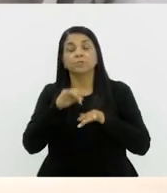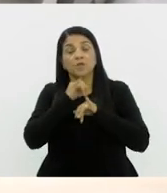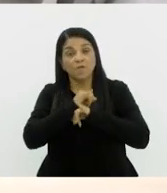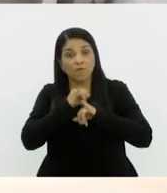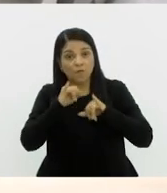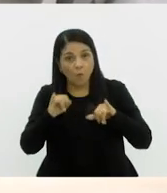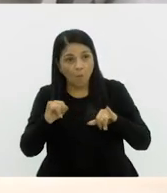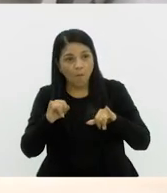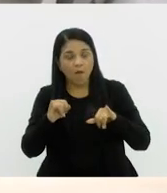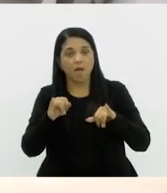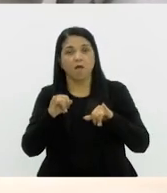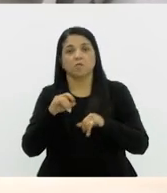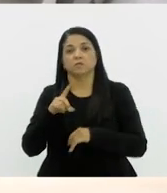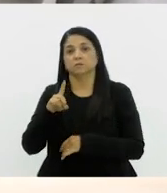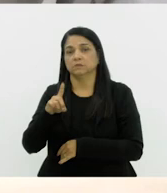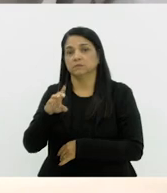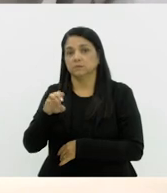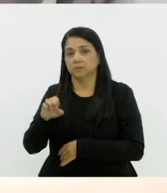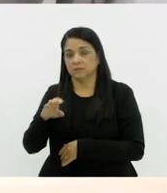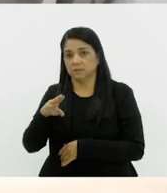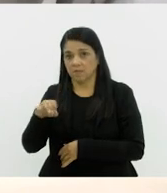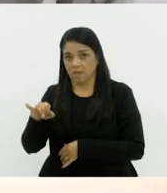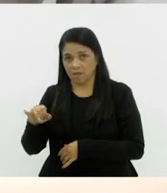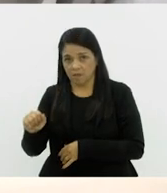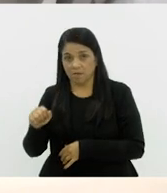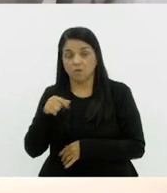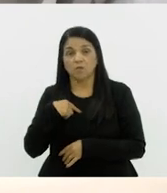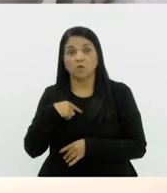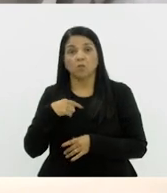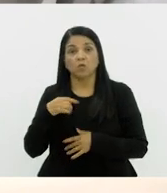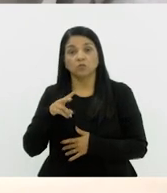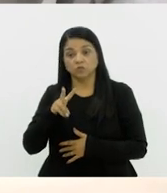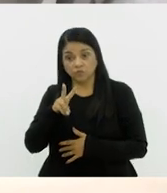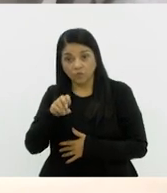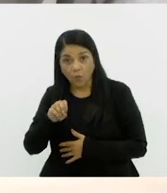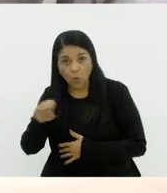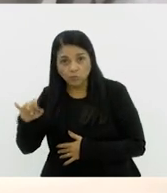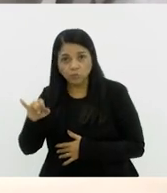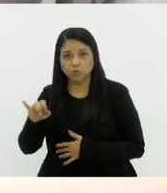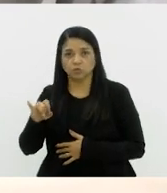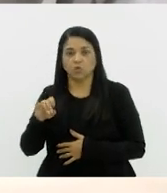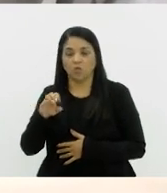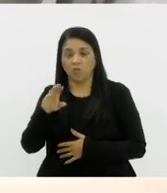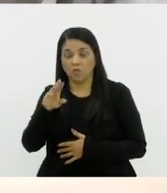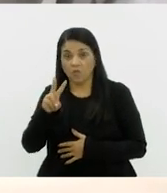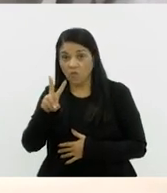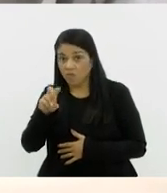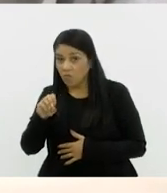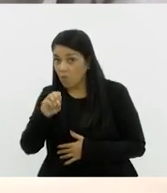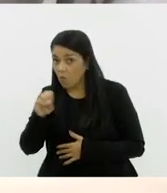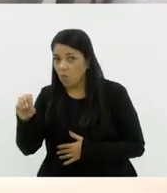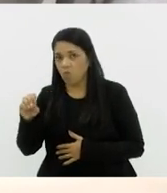informarem ao DSEA todos os seus voos, né?